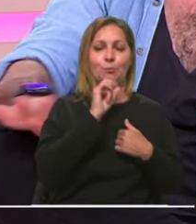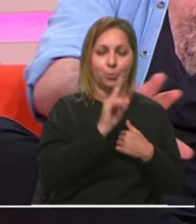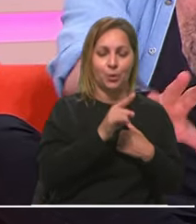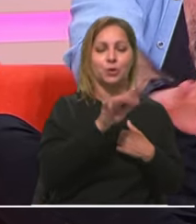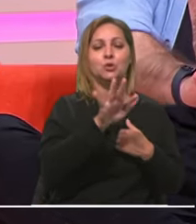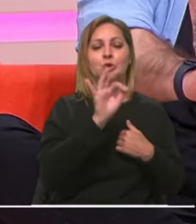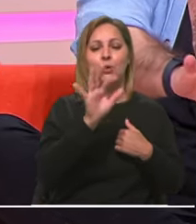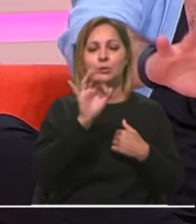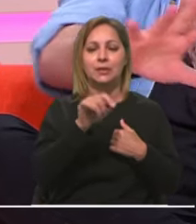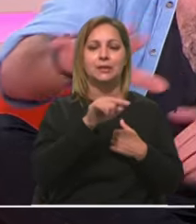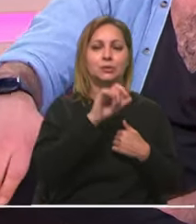pronto isto olha estas coisas podem ser igual a m